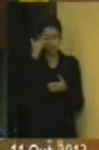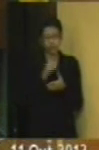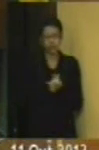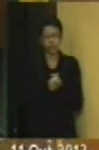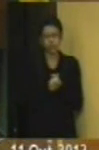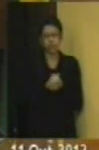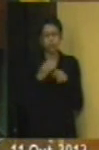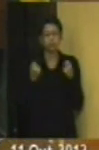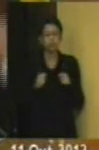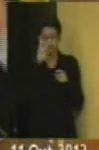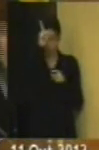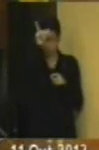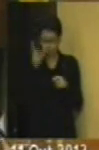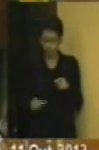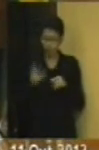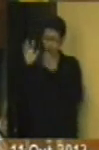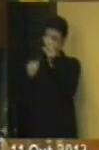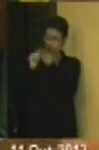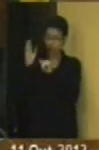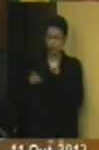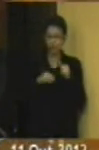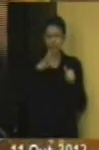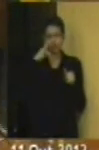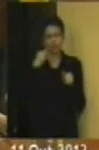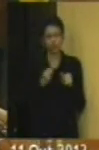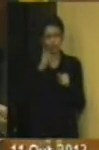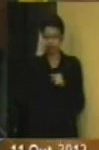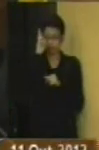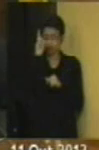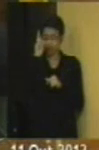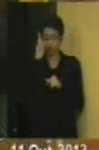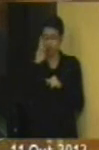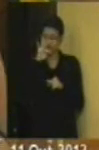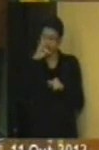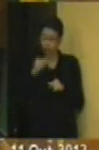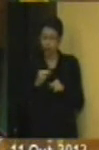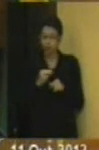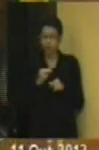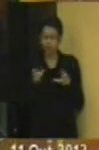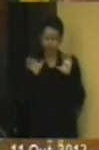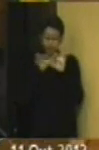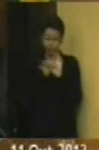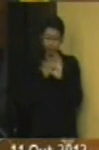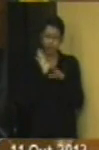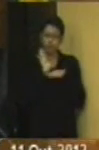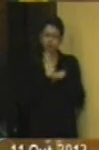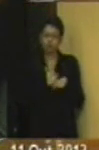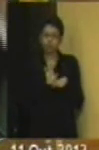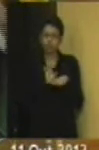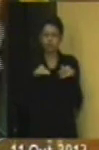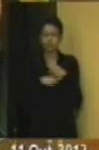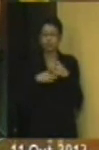vossa excelência deve ter um comportamento de chamar todo mundo para responsabilidades chamar todo mundo para a unidade para ajudar esta